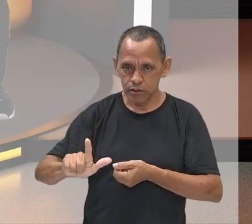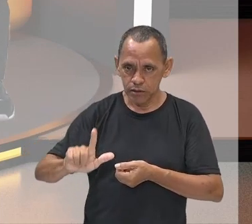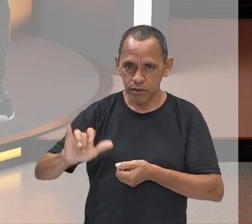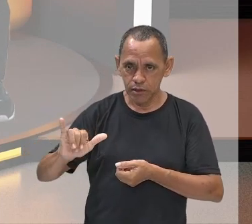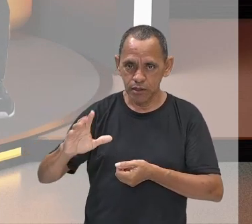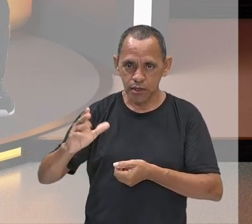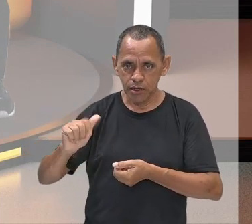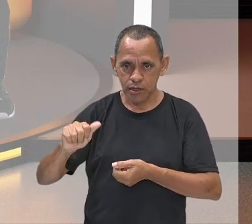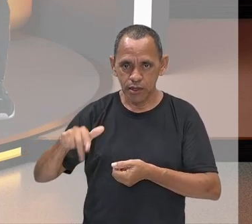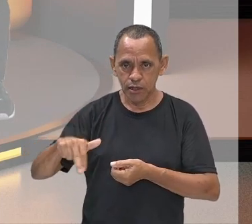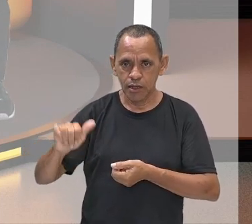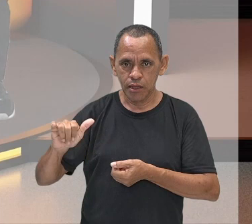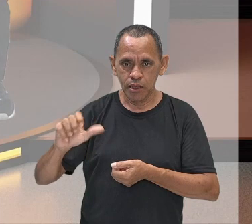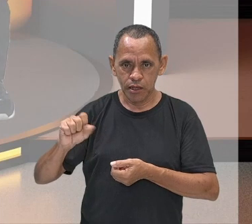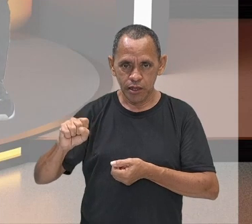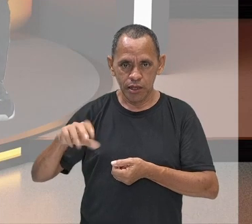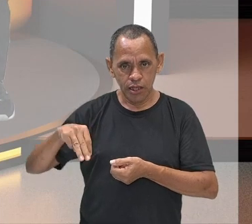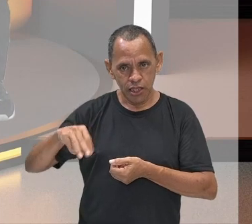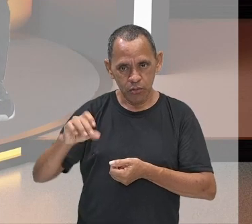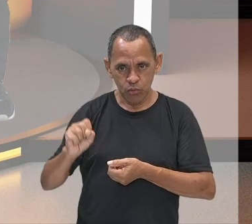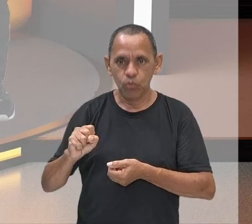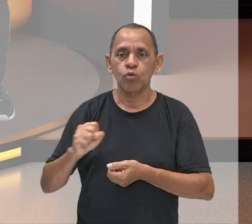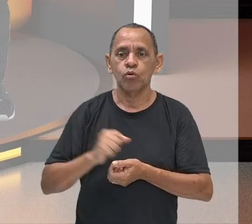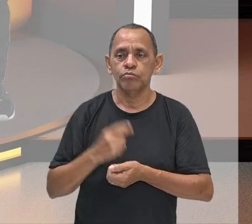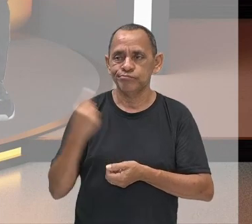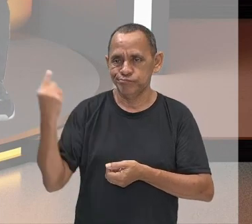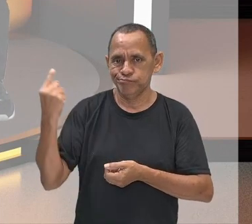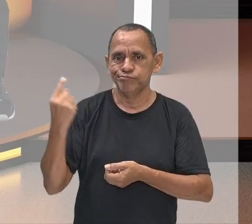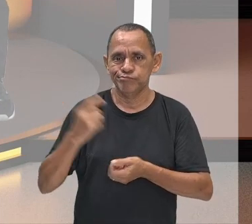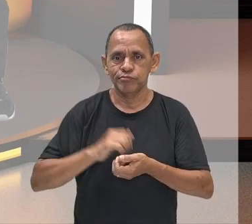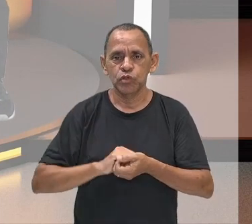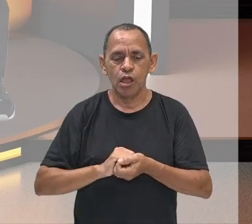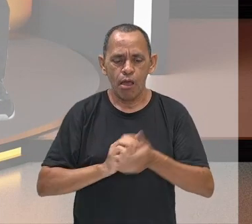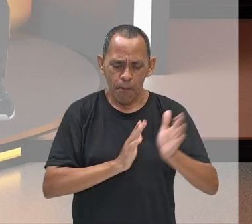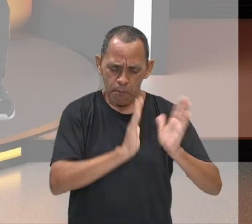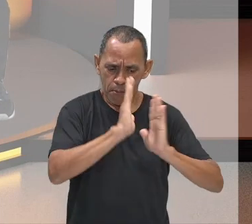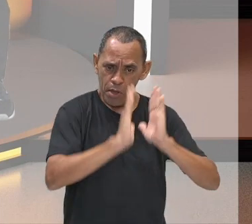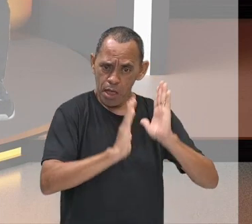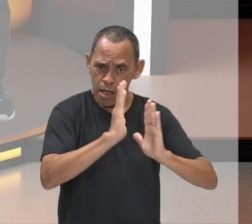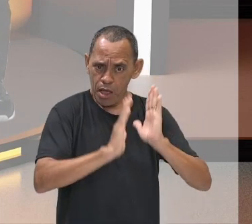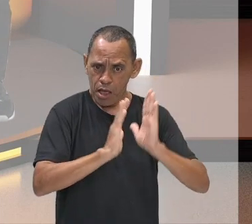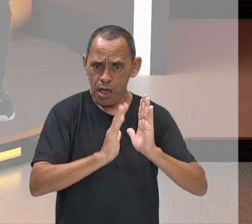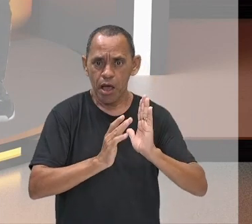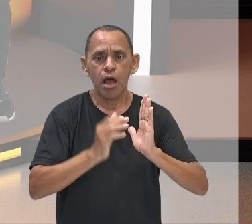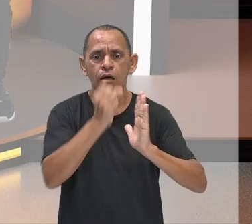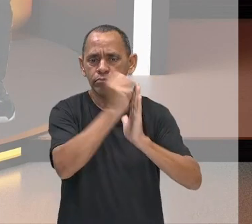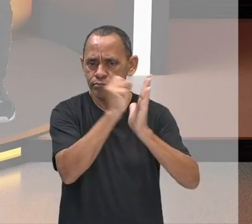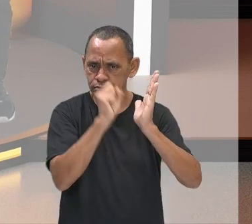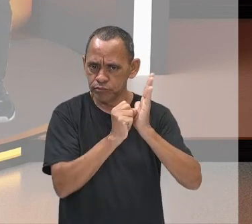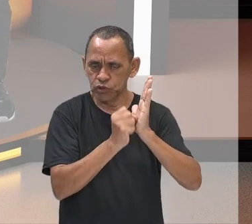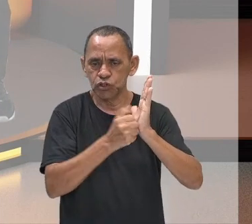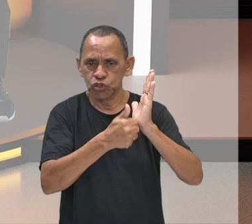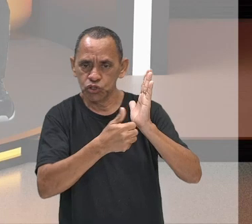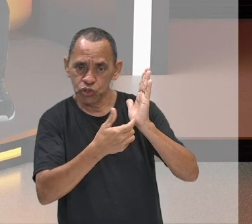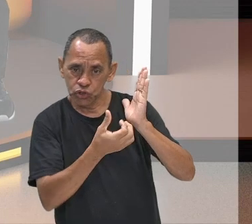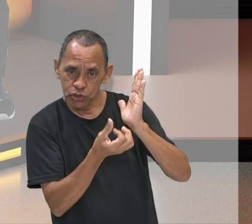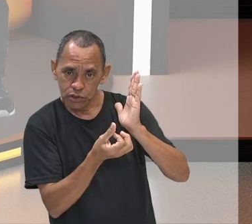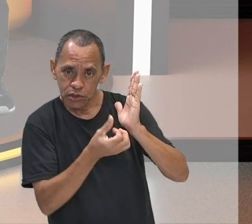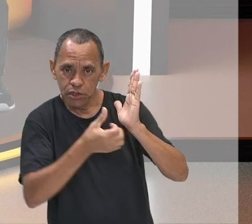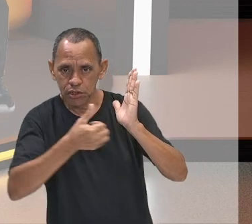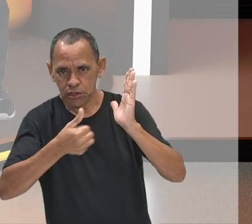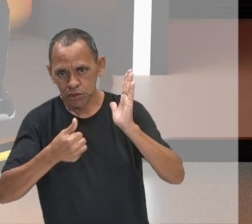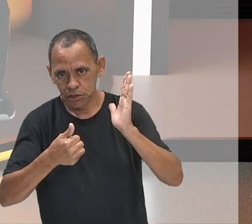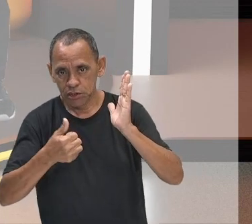texto fala para a gente compreender esse momento, vamos lá? Entre os séculos XVI e XVII, ocorreu uma